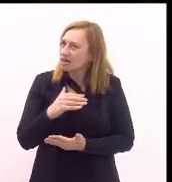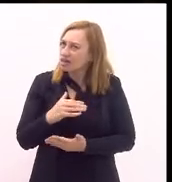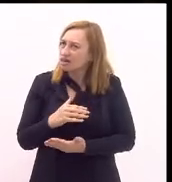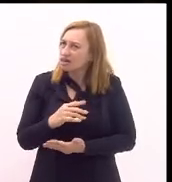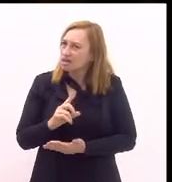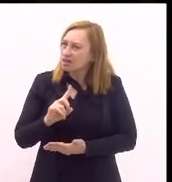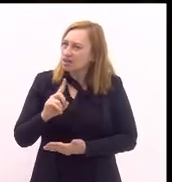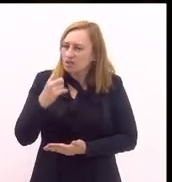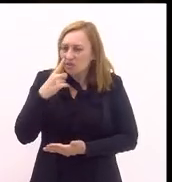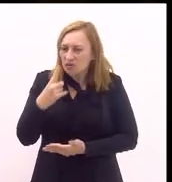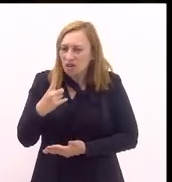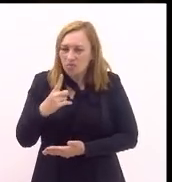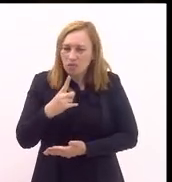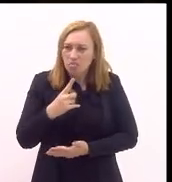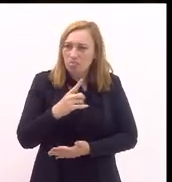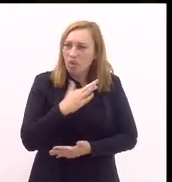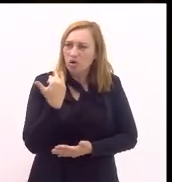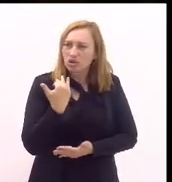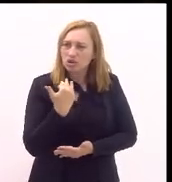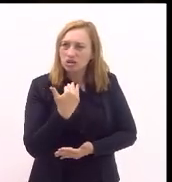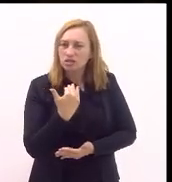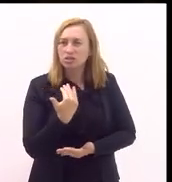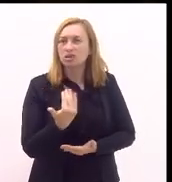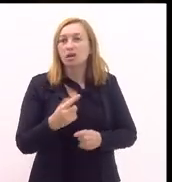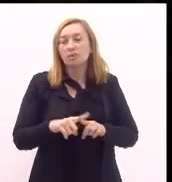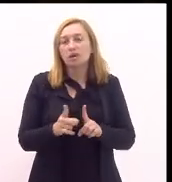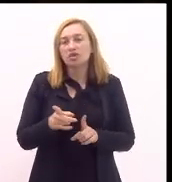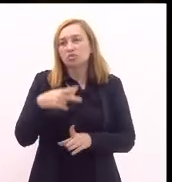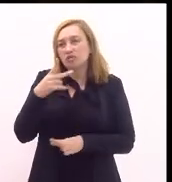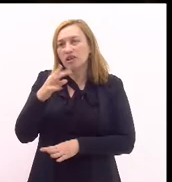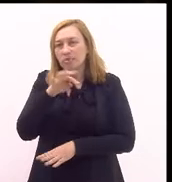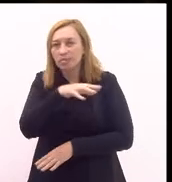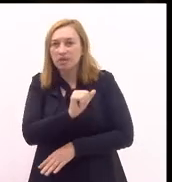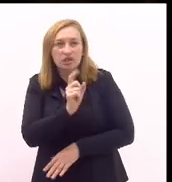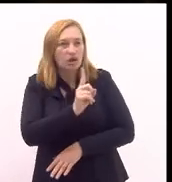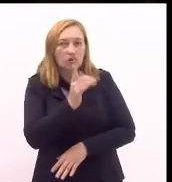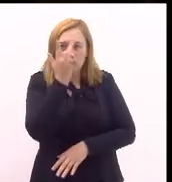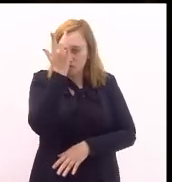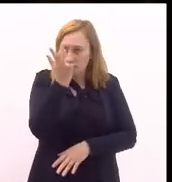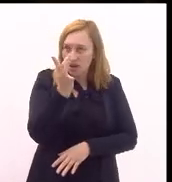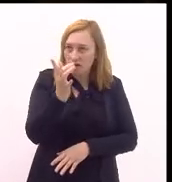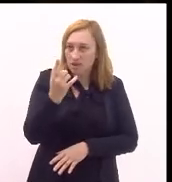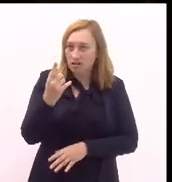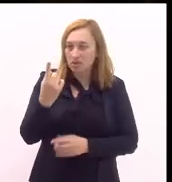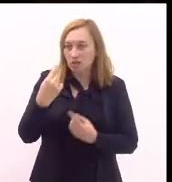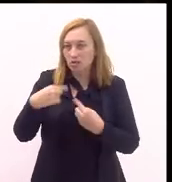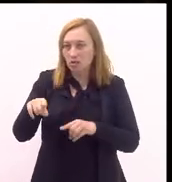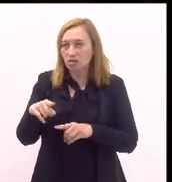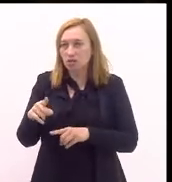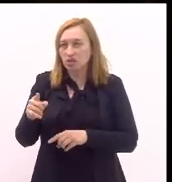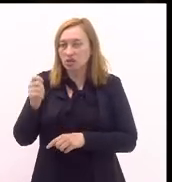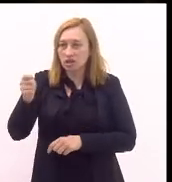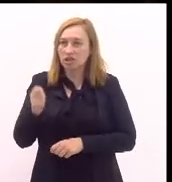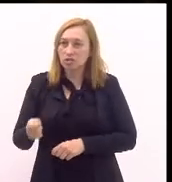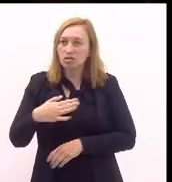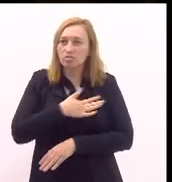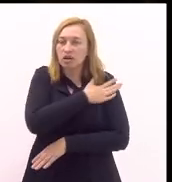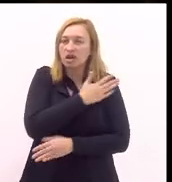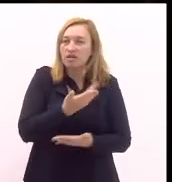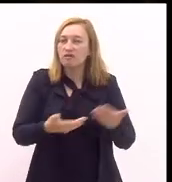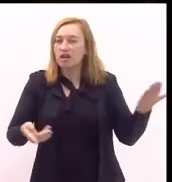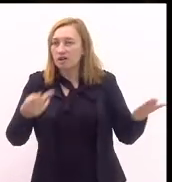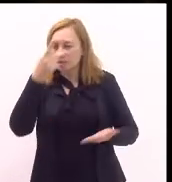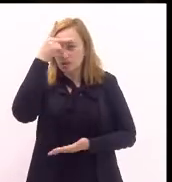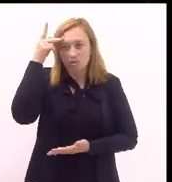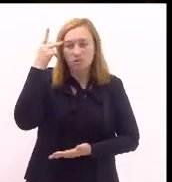frente depois de ver uma cena dessa mas como eu disse para Benedita também não foi fácil enfrentar a ditadura militar muitas pessoas